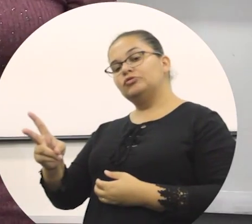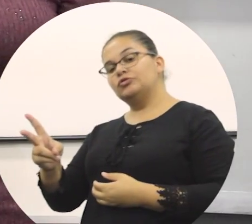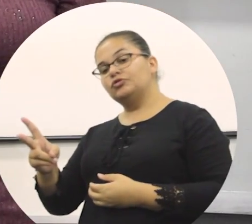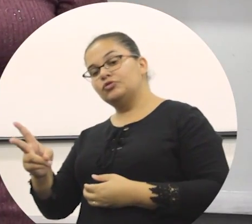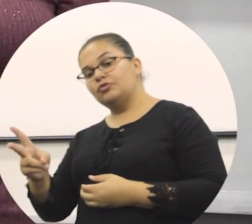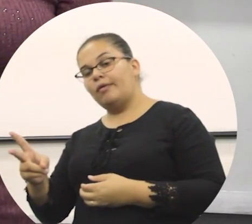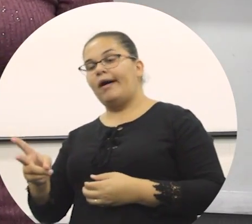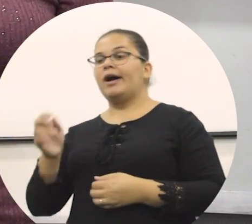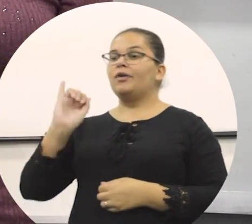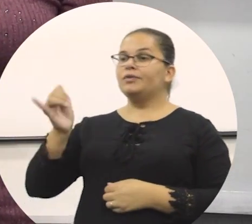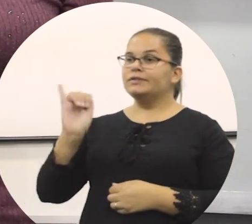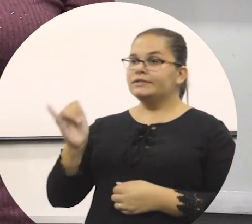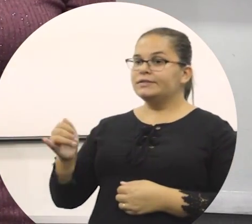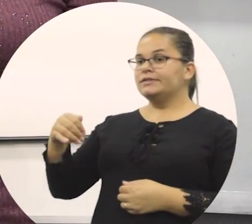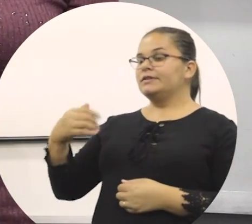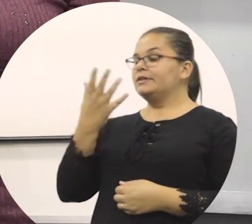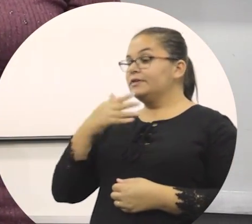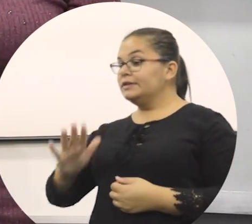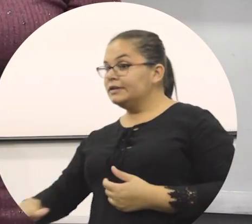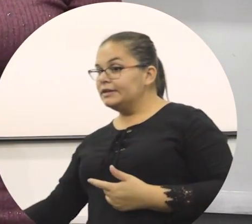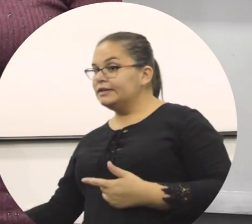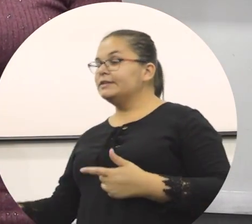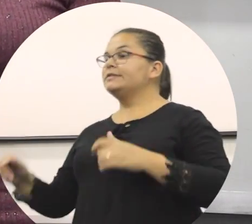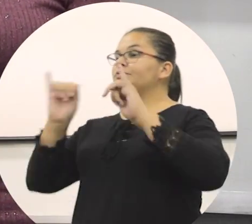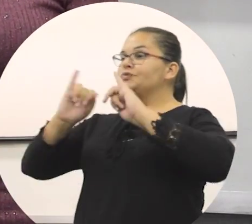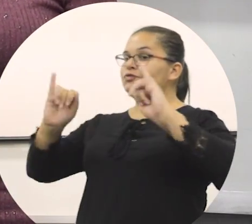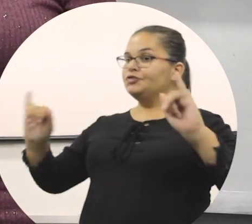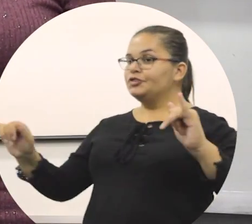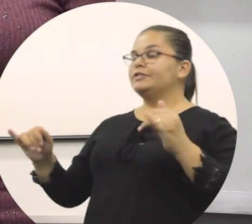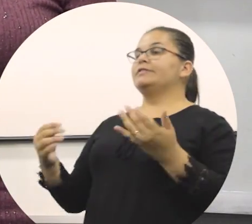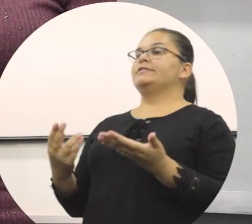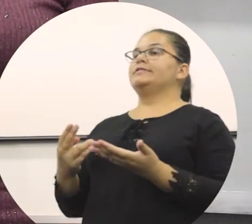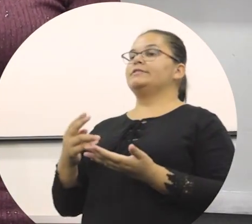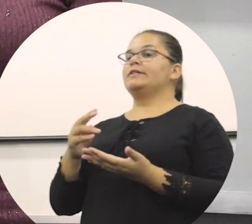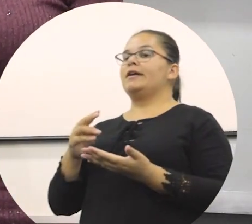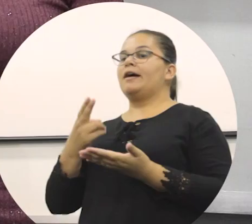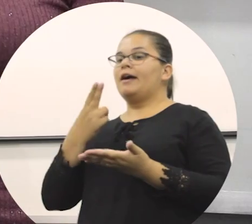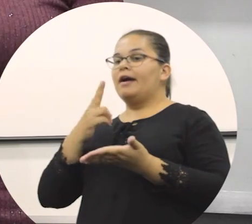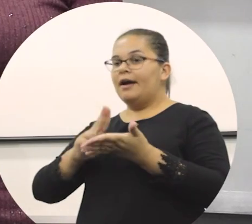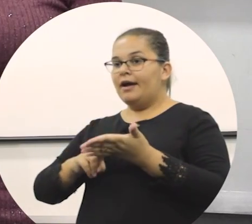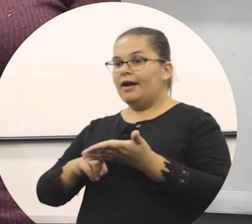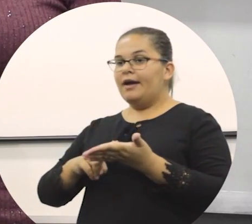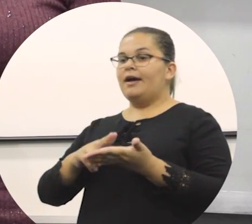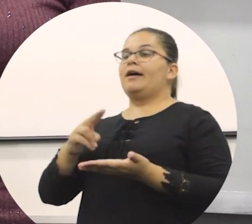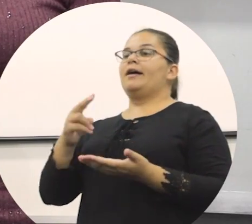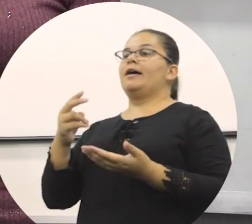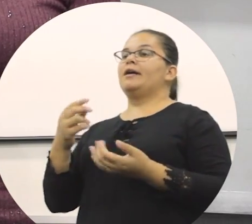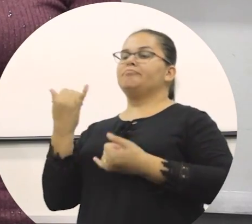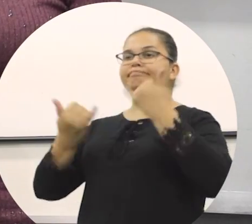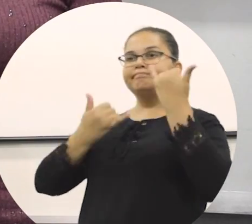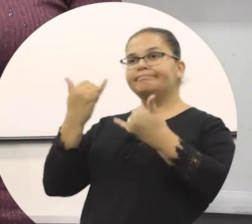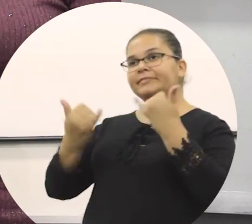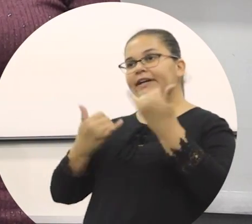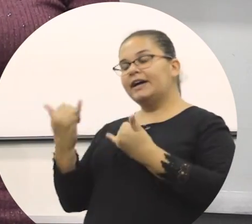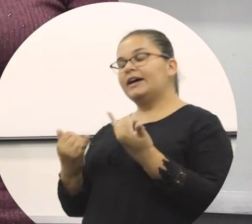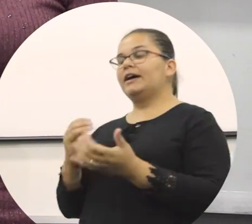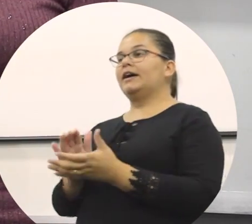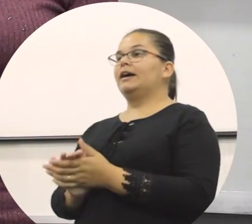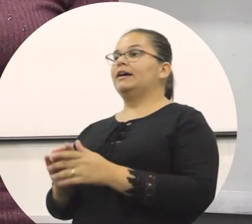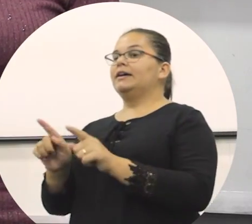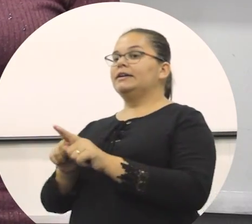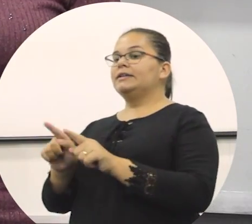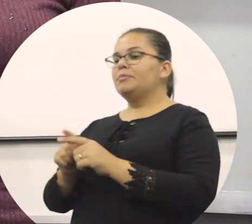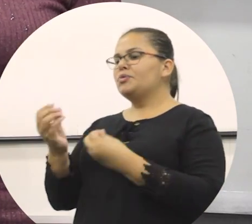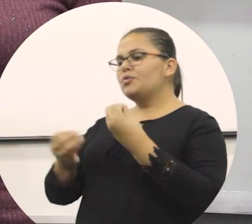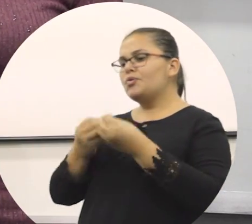Contos infantis, notícias, bilhete, convite, brincadeiras, o estudo, por exemplo, da capa